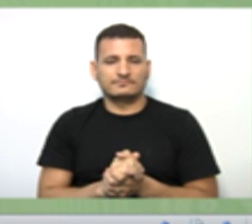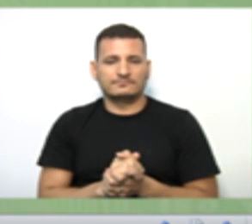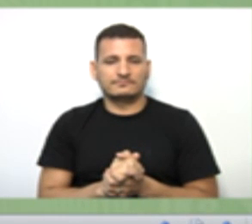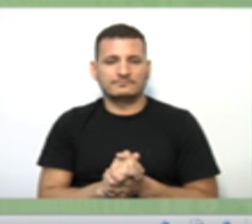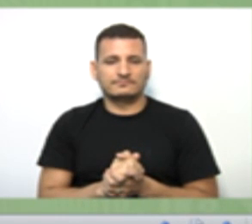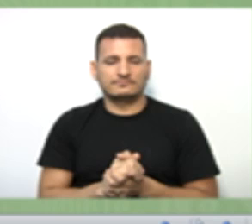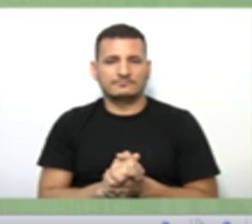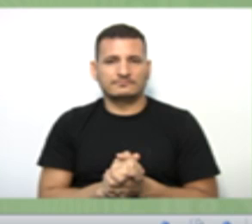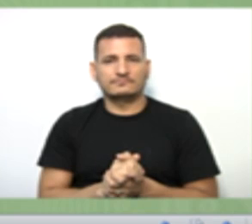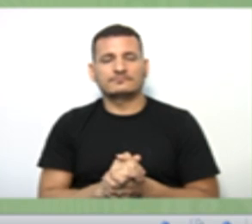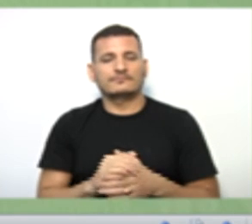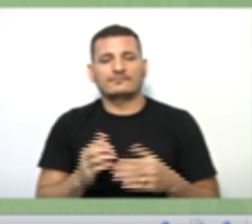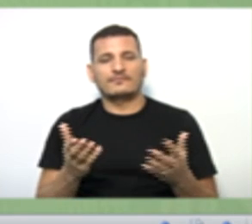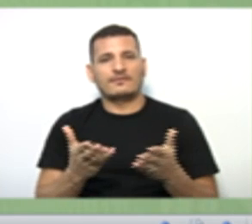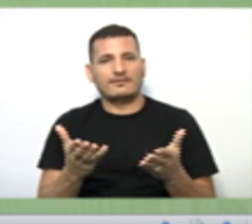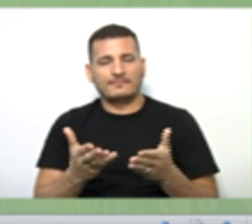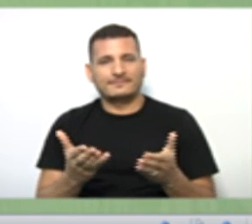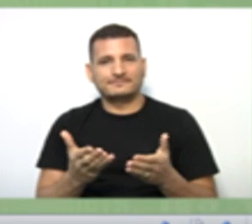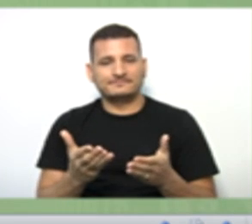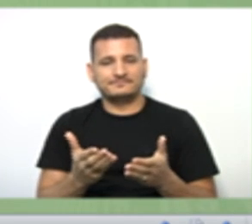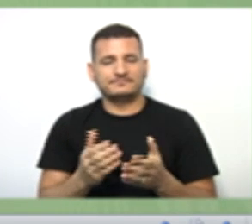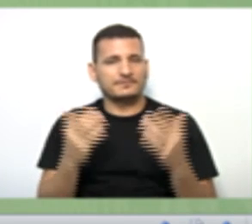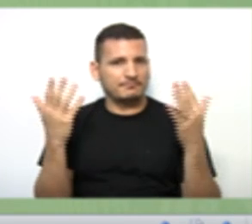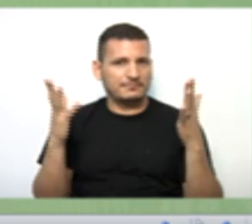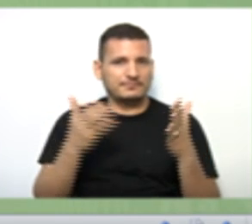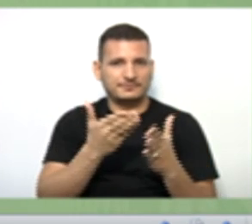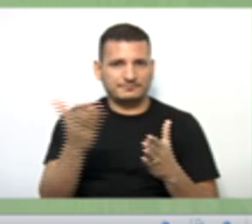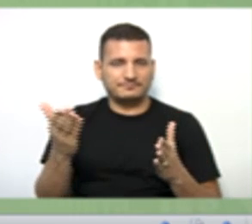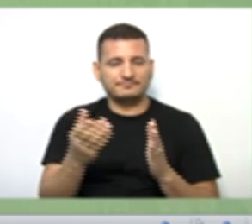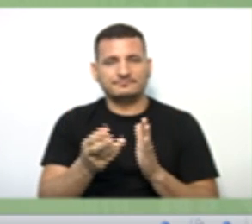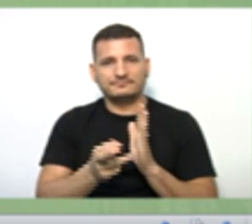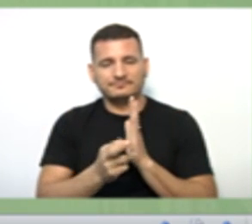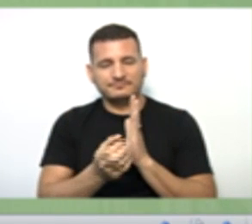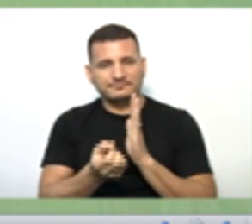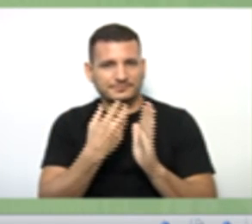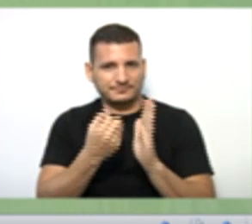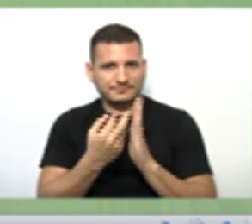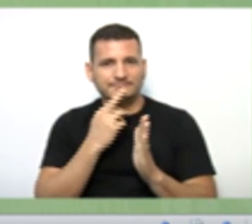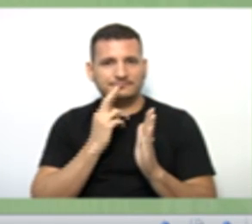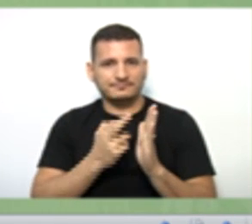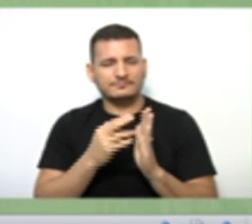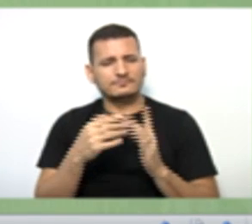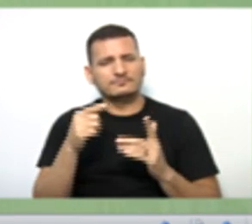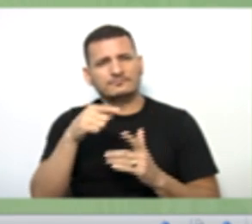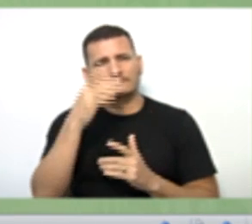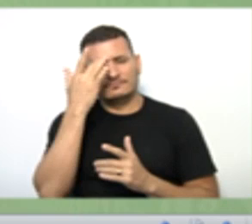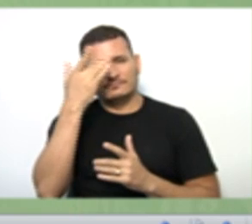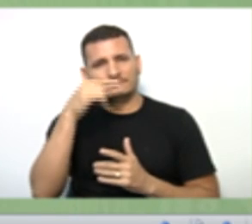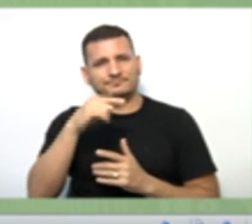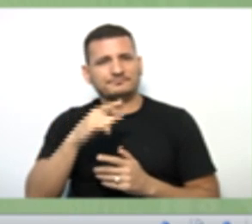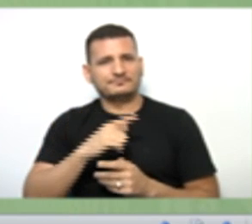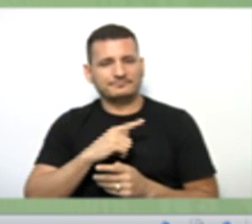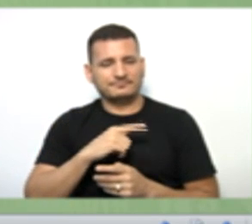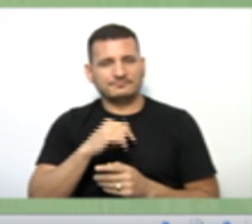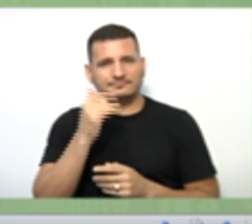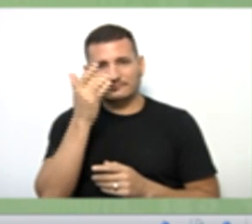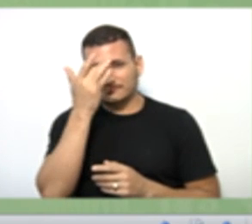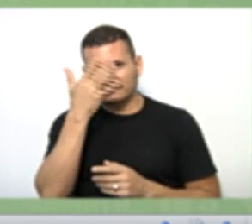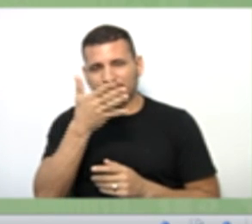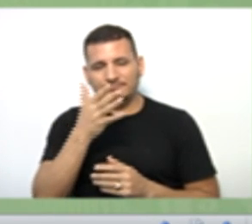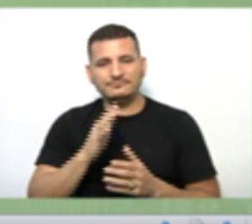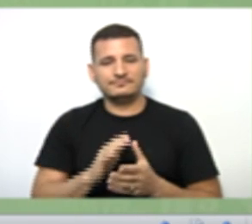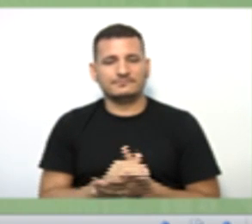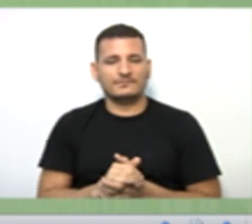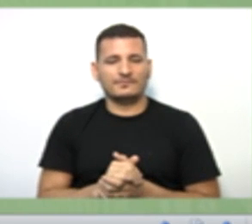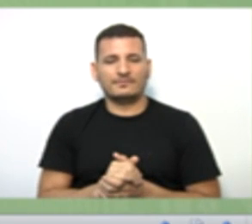Aí, olha que legal. Parabéns pela participação, mas eu acho que esses enigmas estão muito fáceis. Eu acho que foi muito fácil. Foi fácil, galera? Foi fácil,